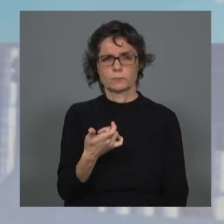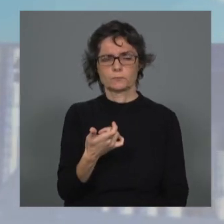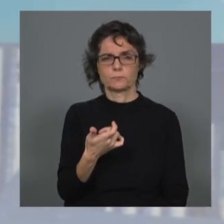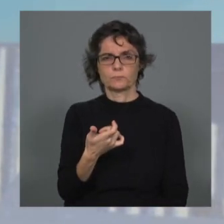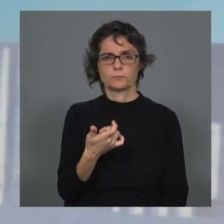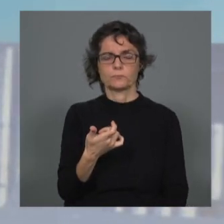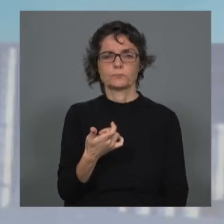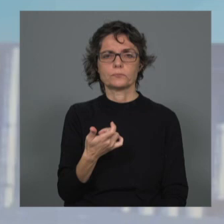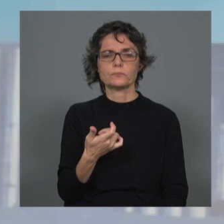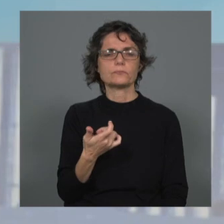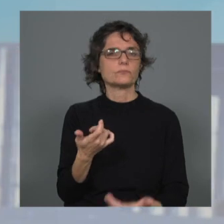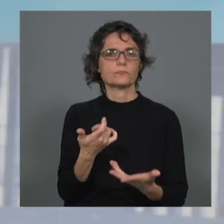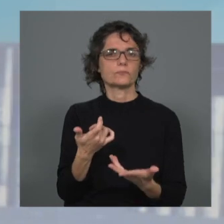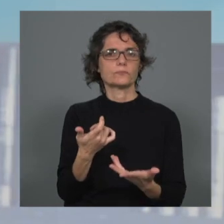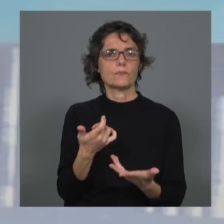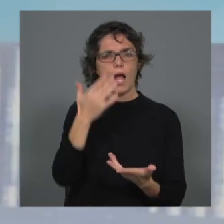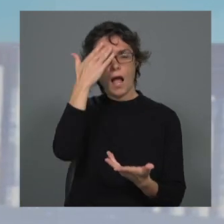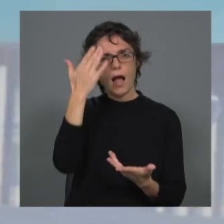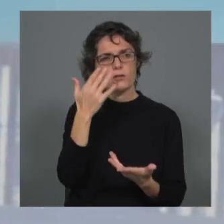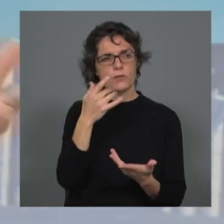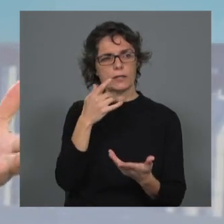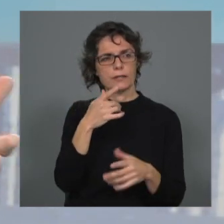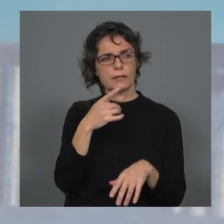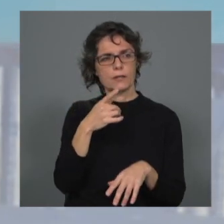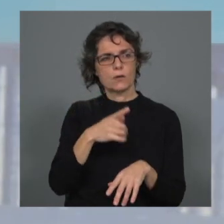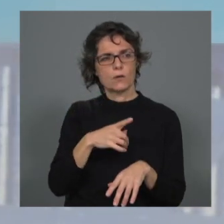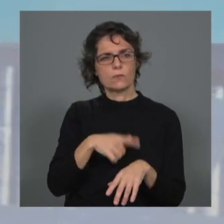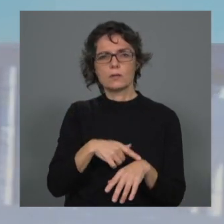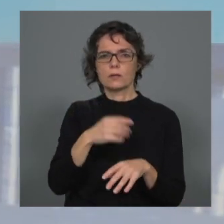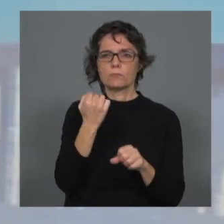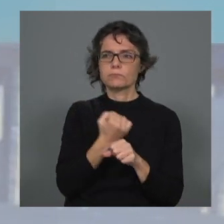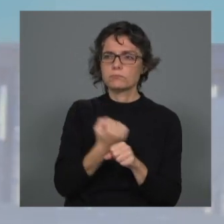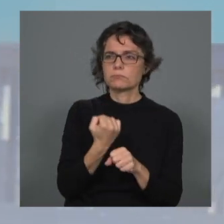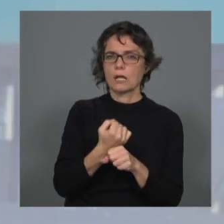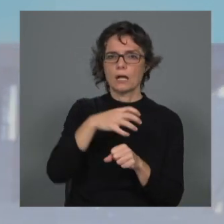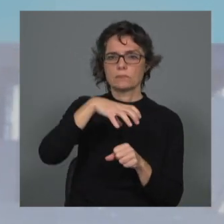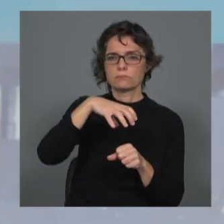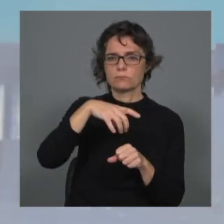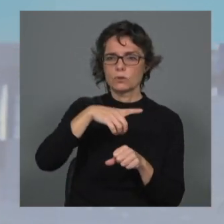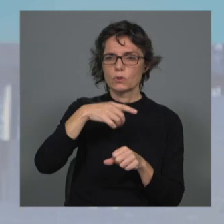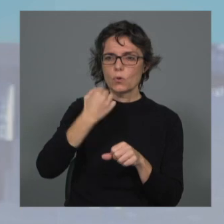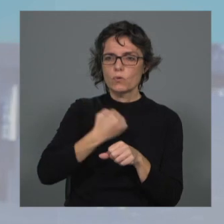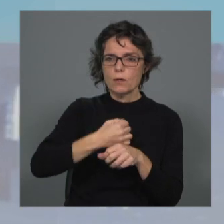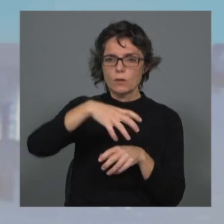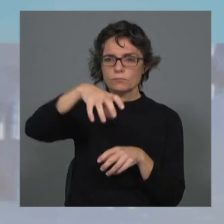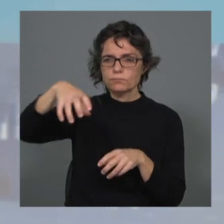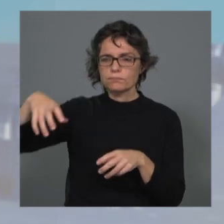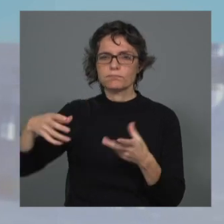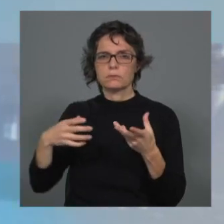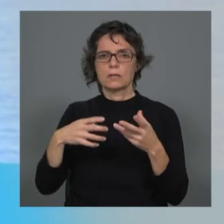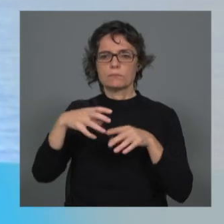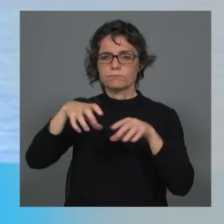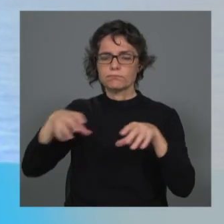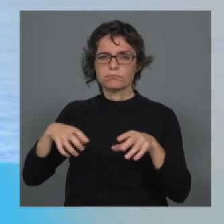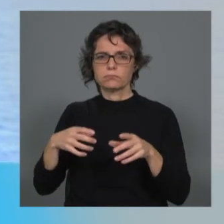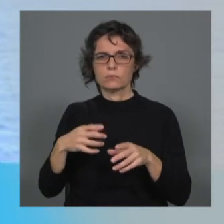a uma reconfiguração do trabalho, do tempo de trabalho, da redistribuição do trabalho para que ele seja para todos? Isso é inevitável. Isso